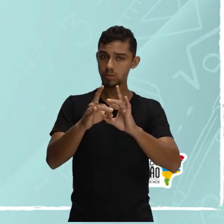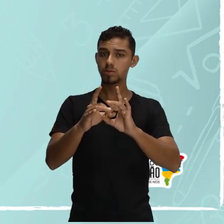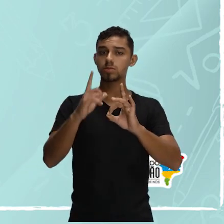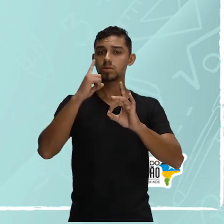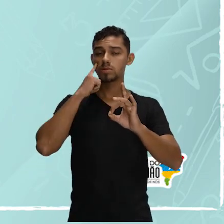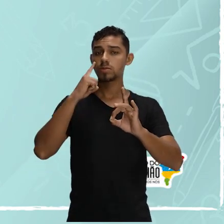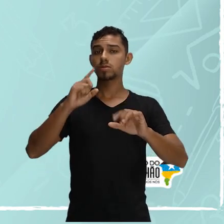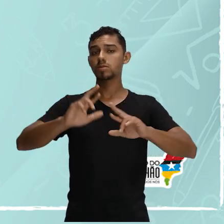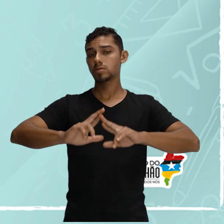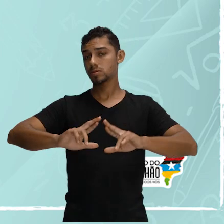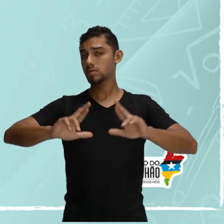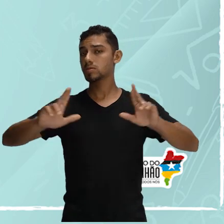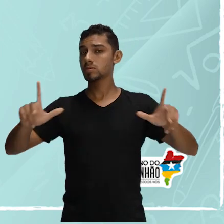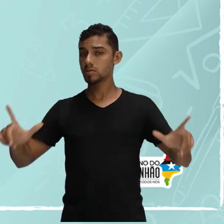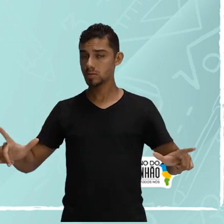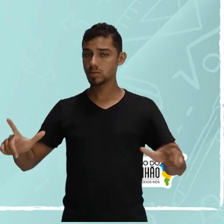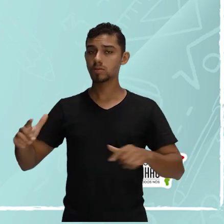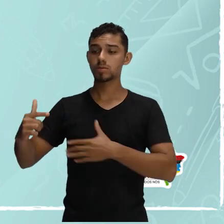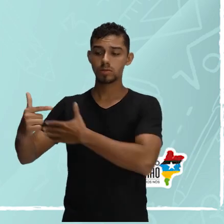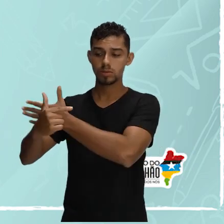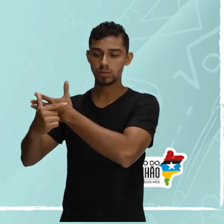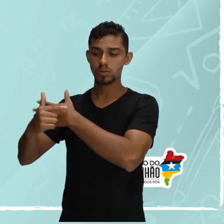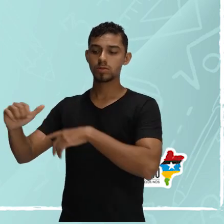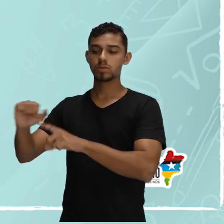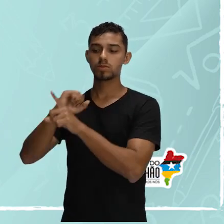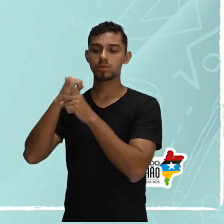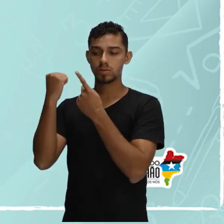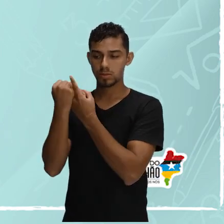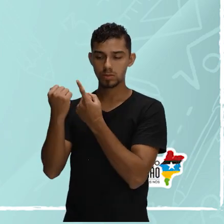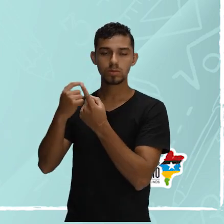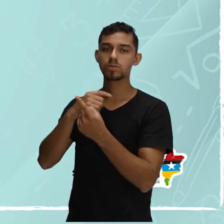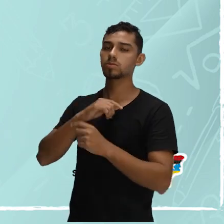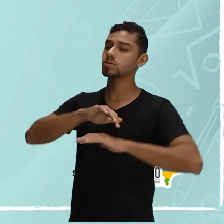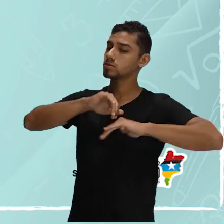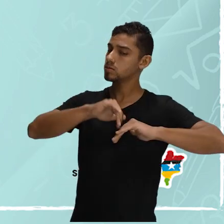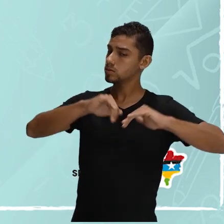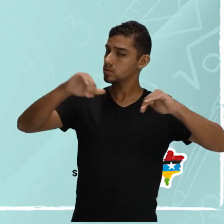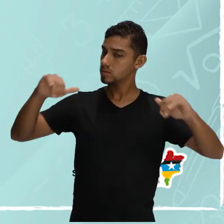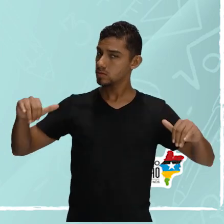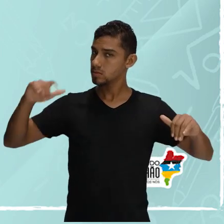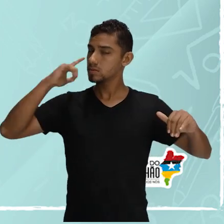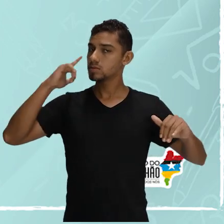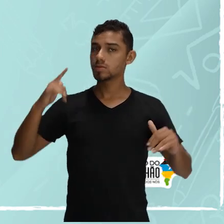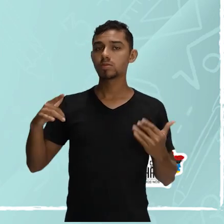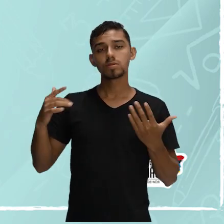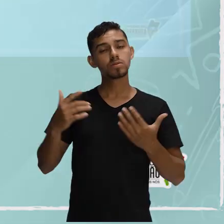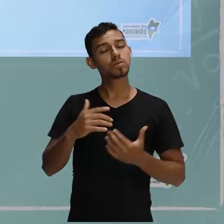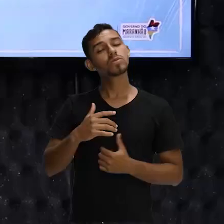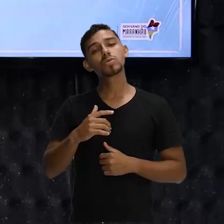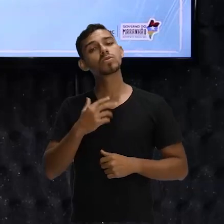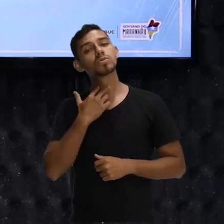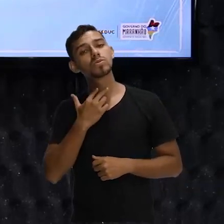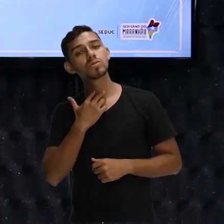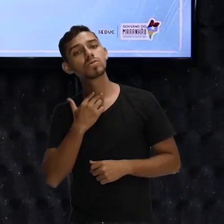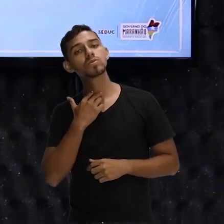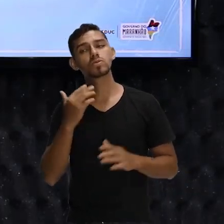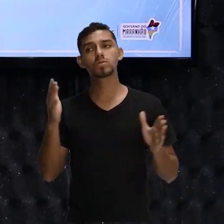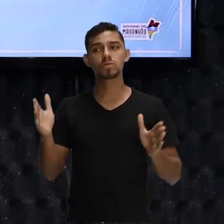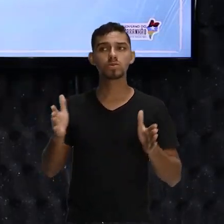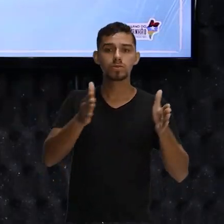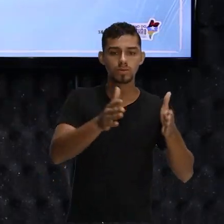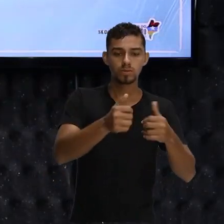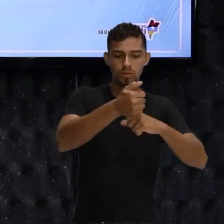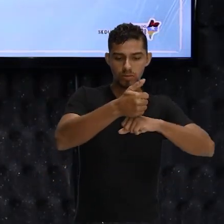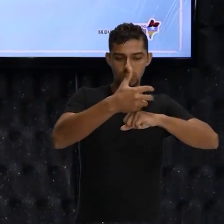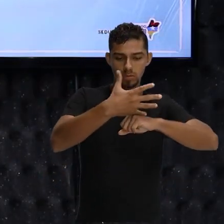relacionados, ok? Os papéis sociais não podem ser analisados separadamente, dissociados das posições